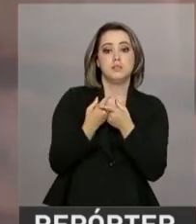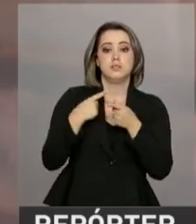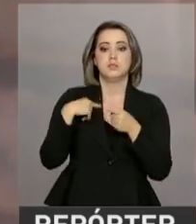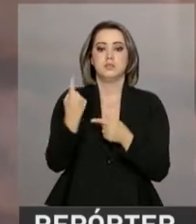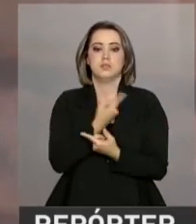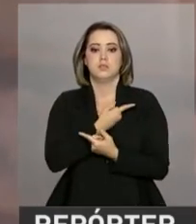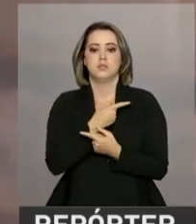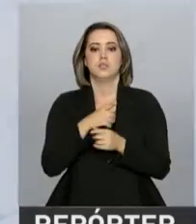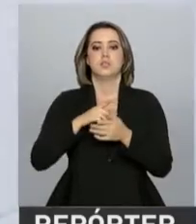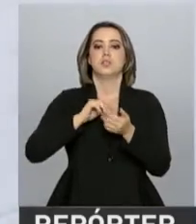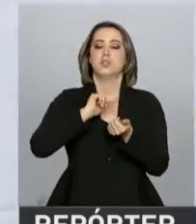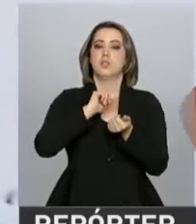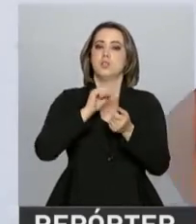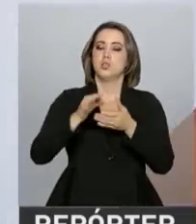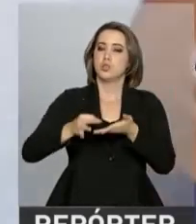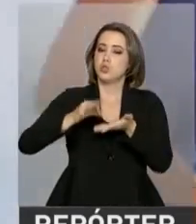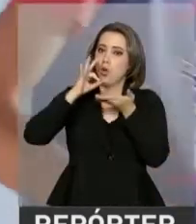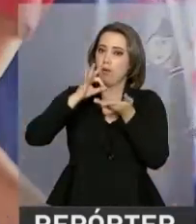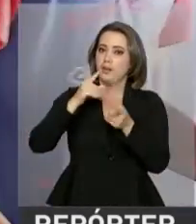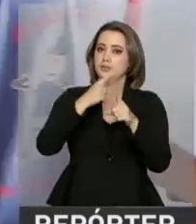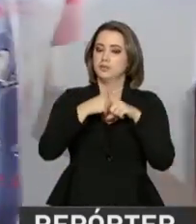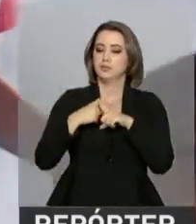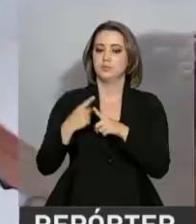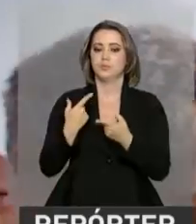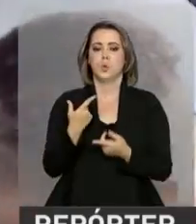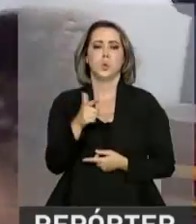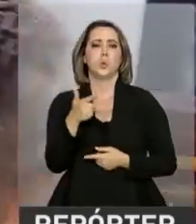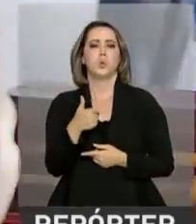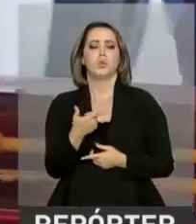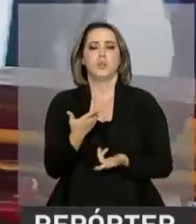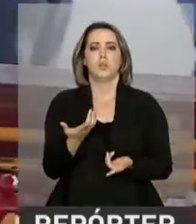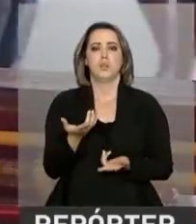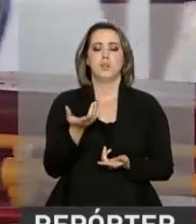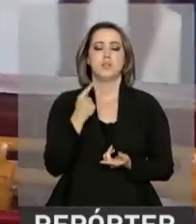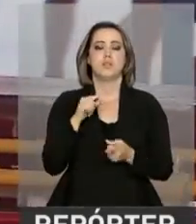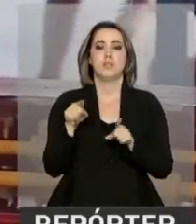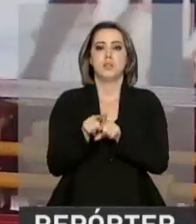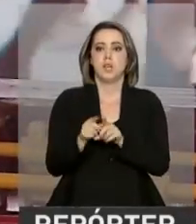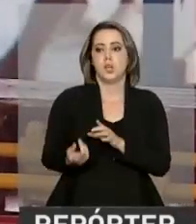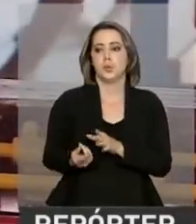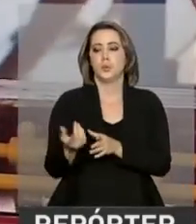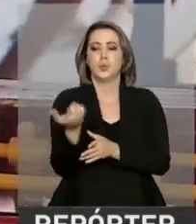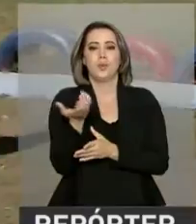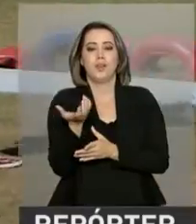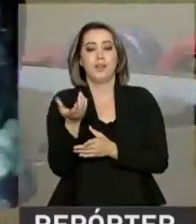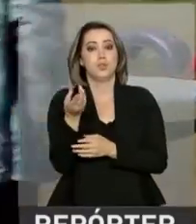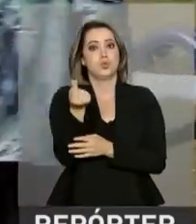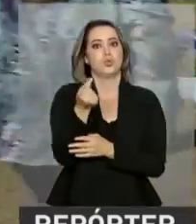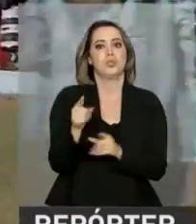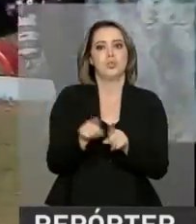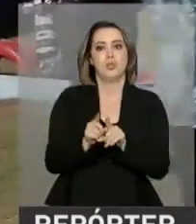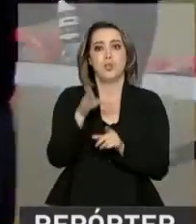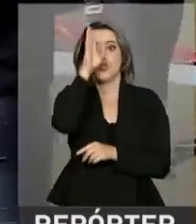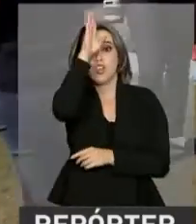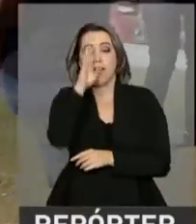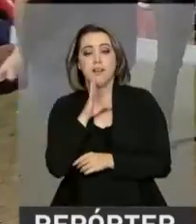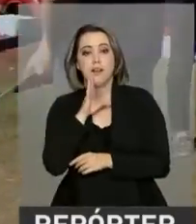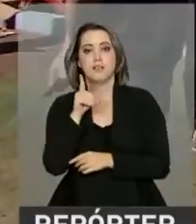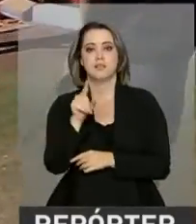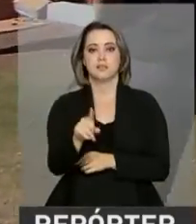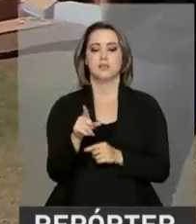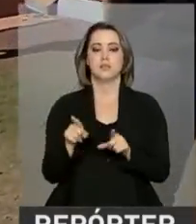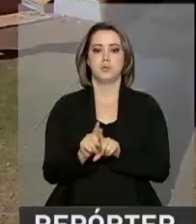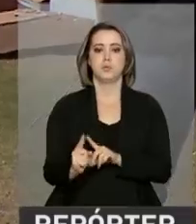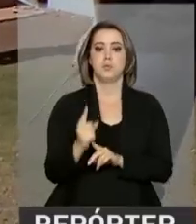fornecia associação viver não tem fins lucrativos e atende a comunidade de graça a instituição recebeu a